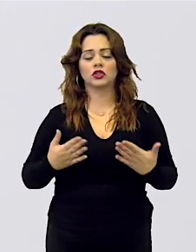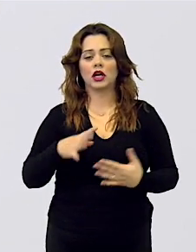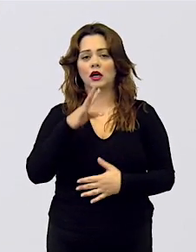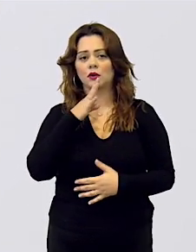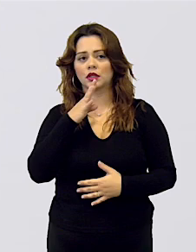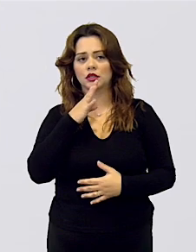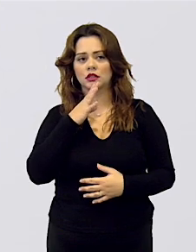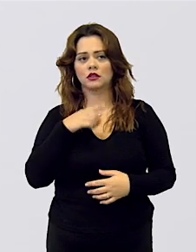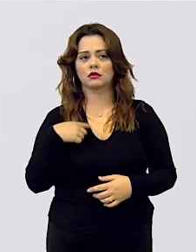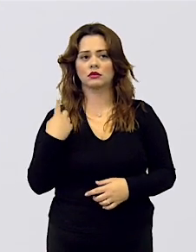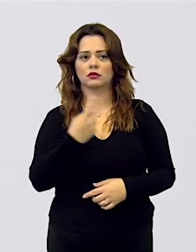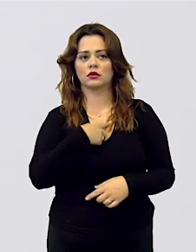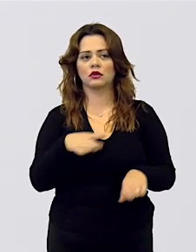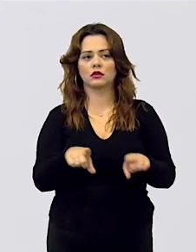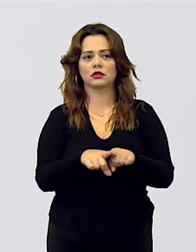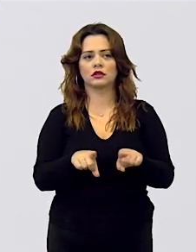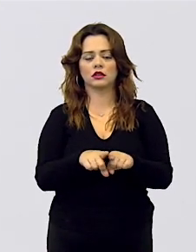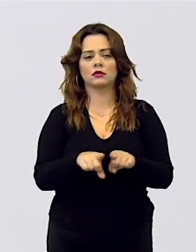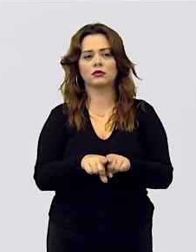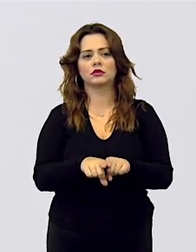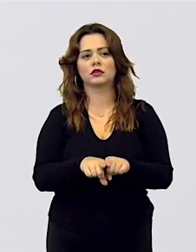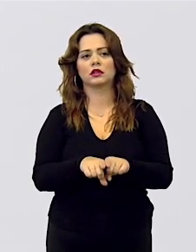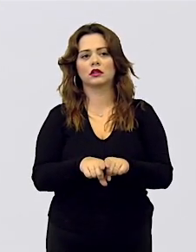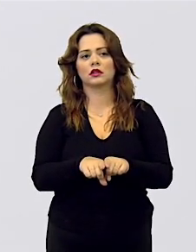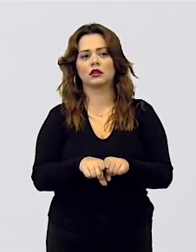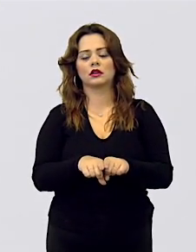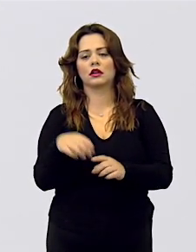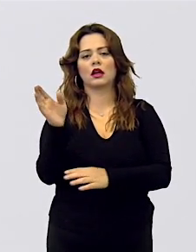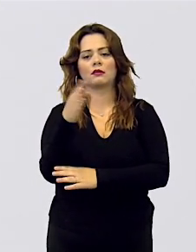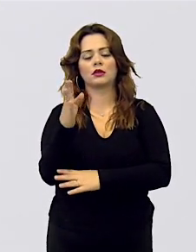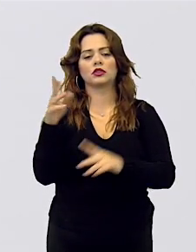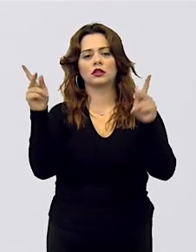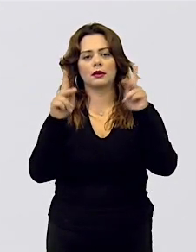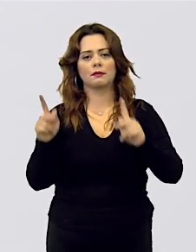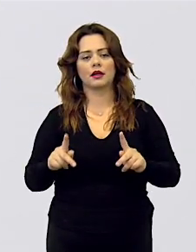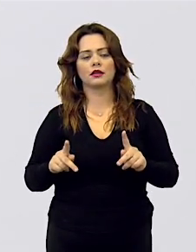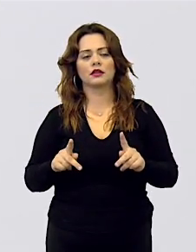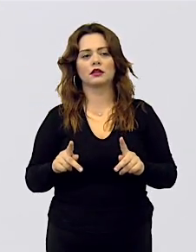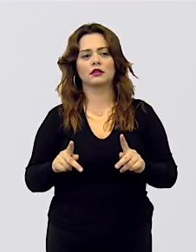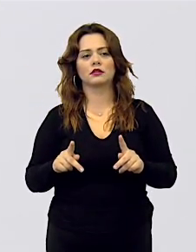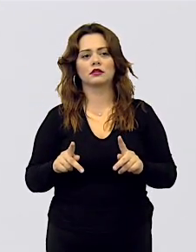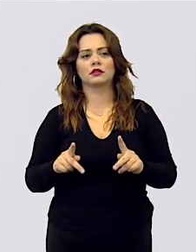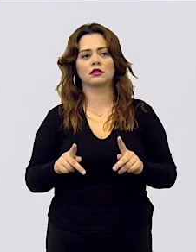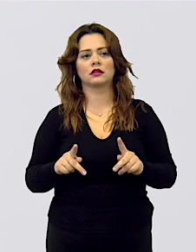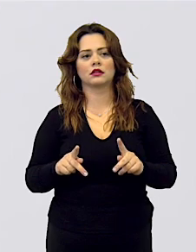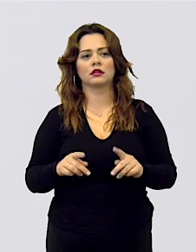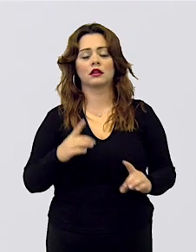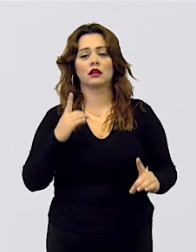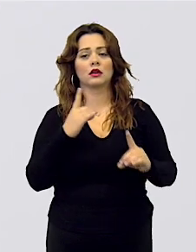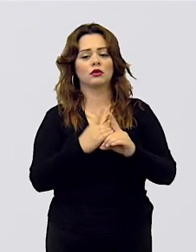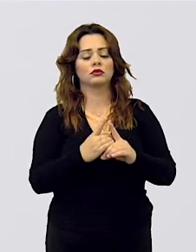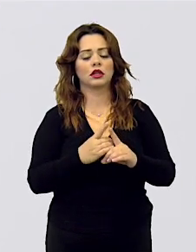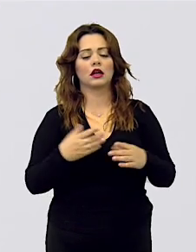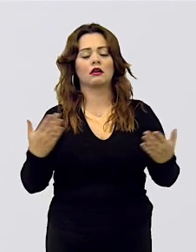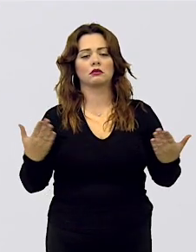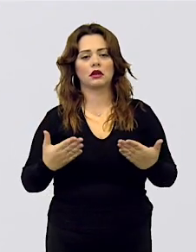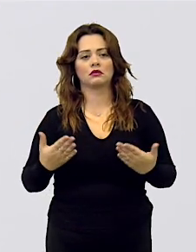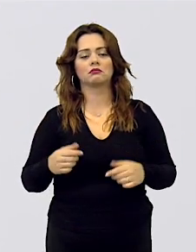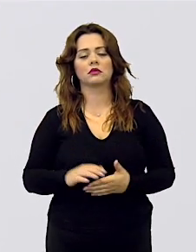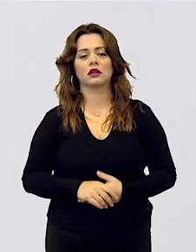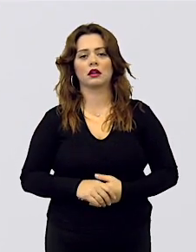conhecido do meus tempos em que servir na baixada em La Paz e uma alegria reencontrá-lo aqui